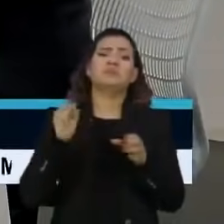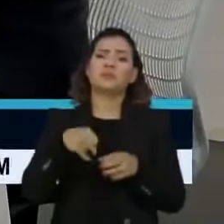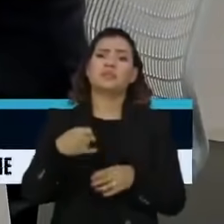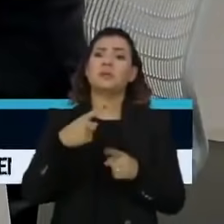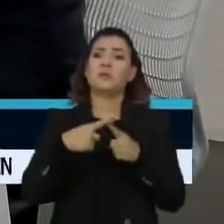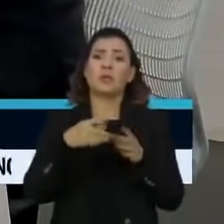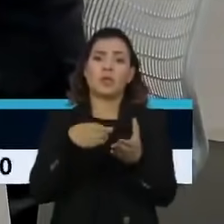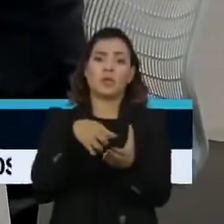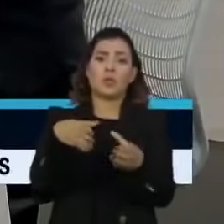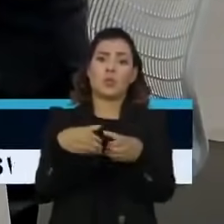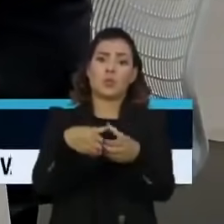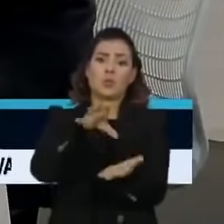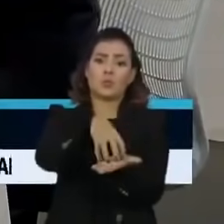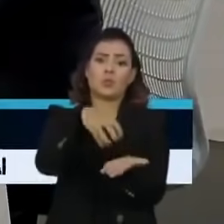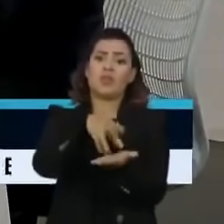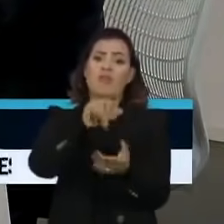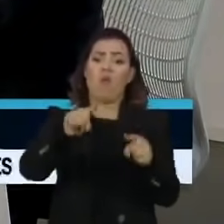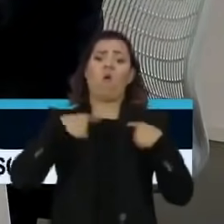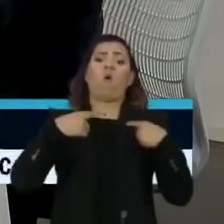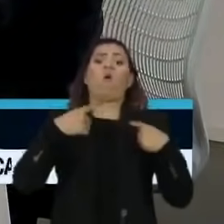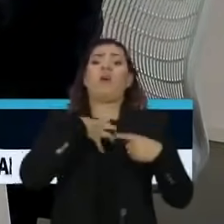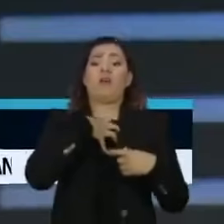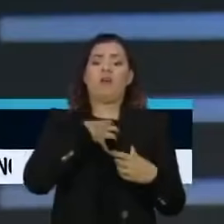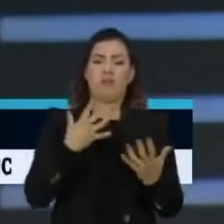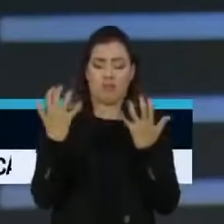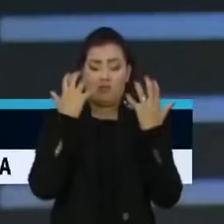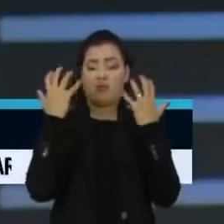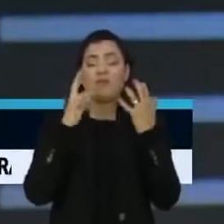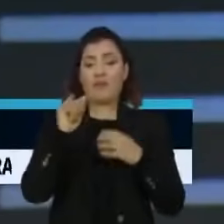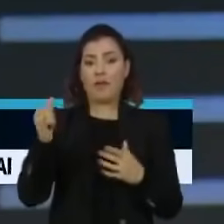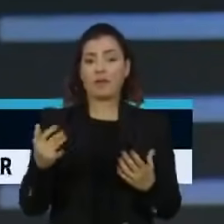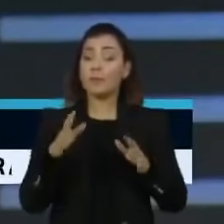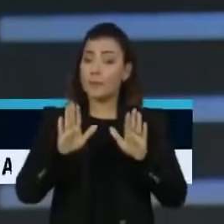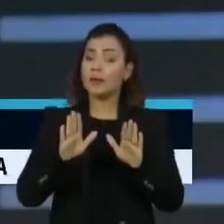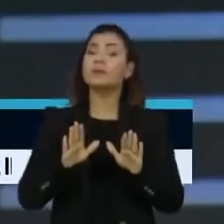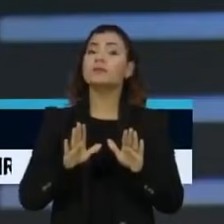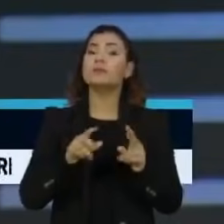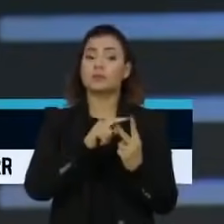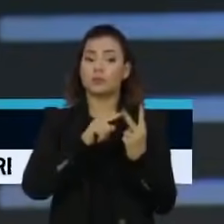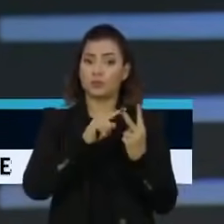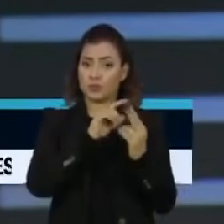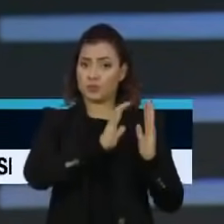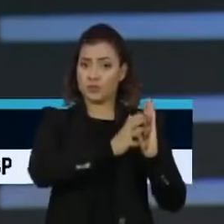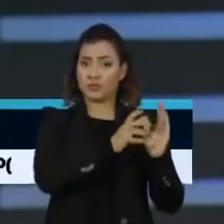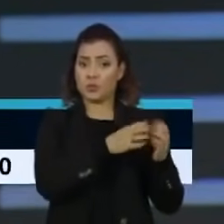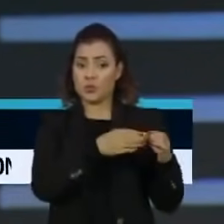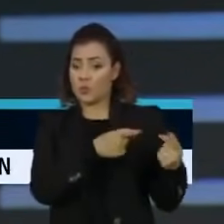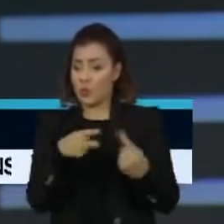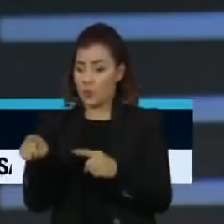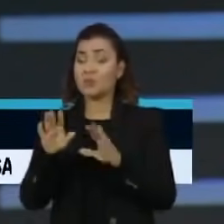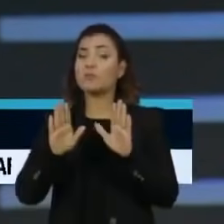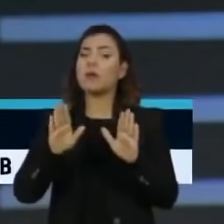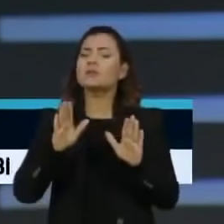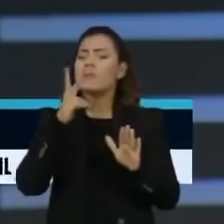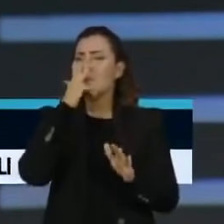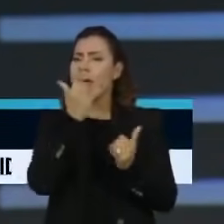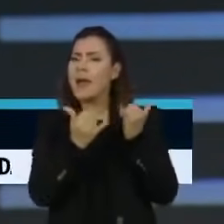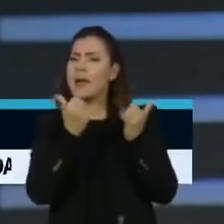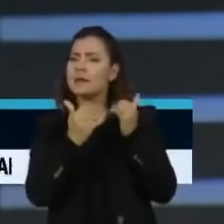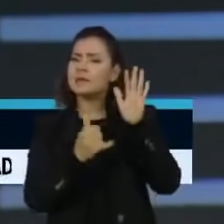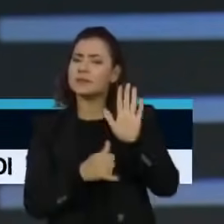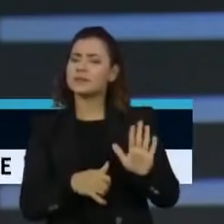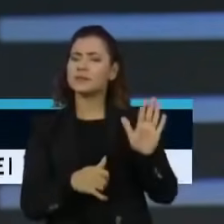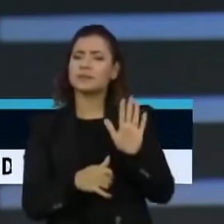senão os caras vão vir para cima de mim então Apesar de que MDB percebesse uma posição a impressão que dá e que essa